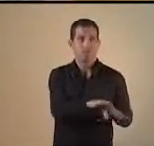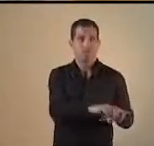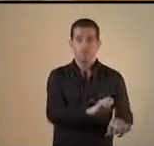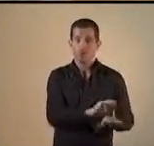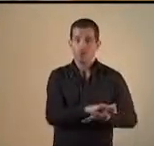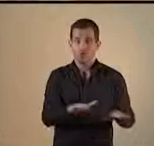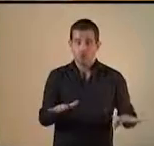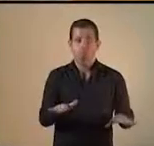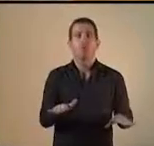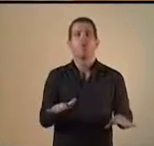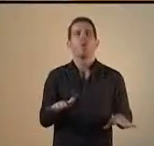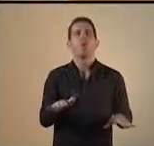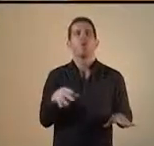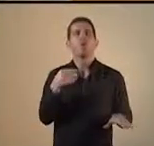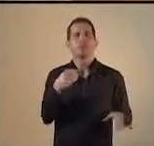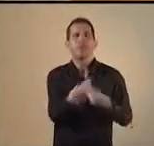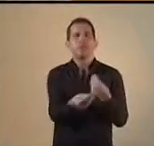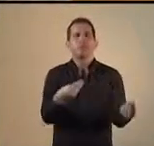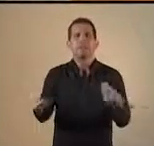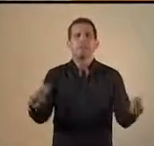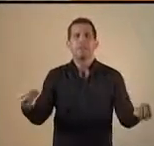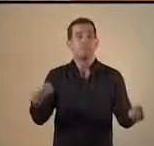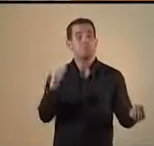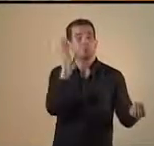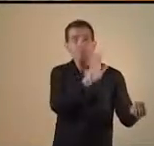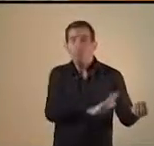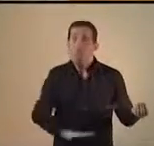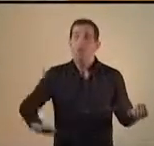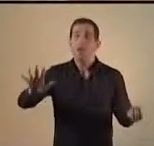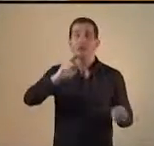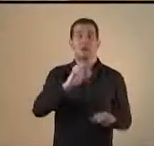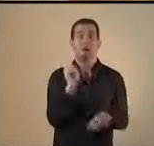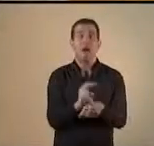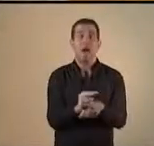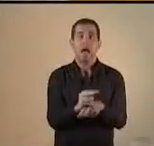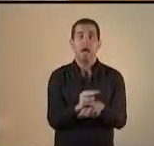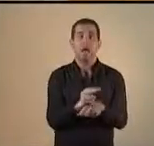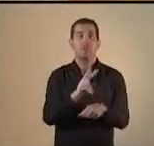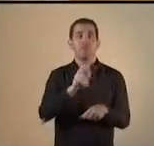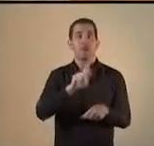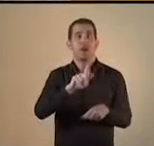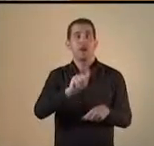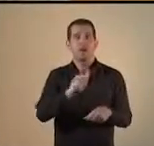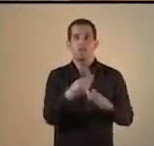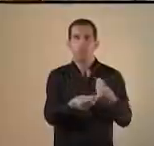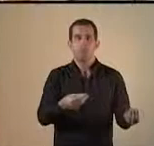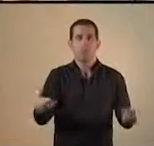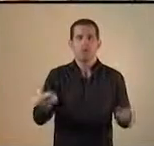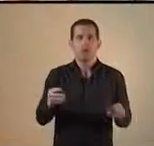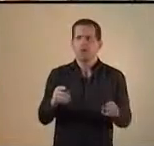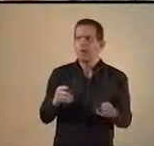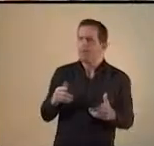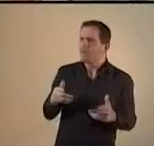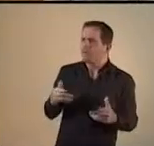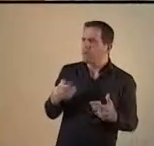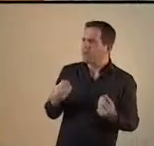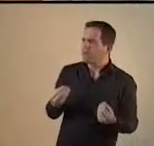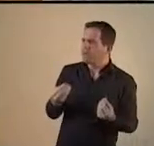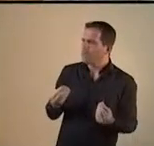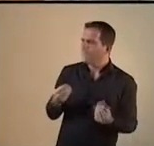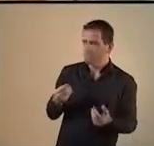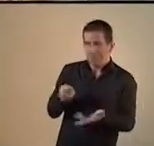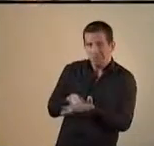simplesmente querendo que a universidade faça esse concurso a nível... Sem essa exigência do curso